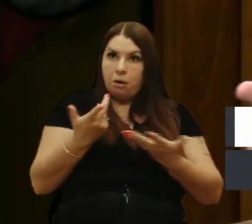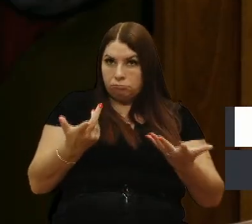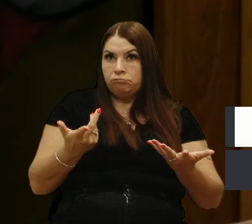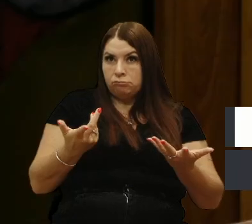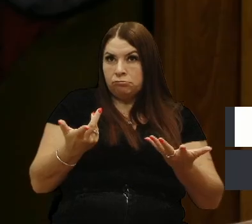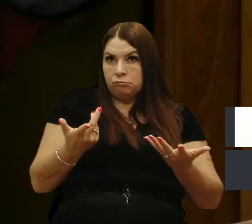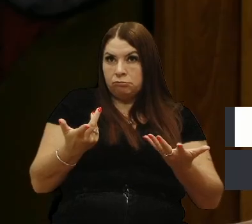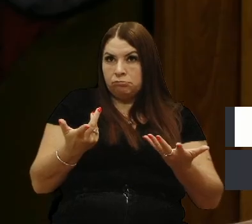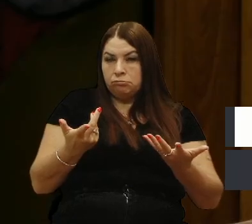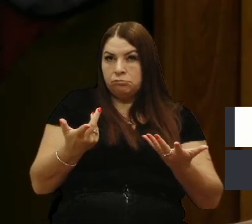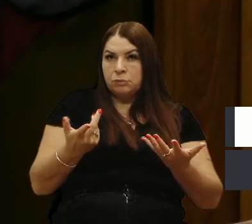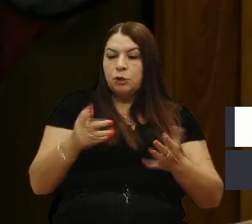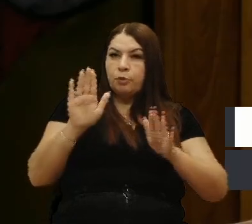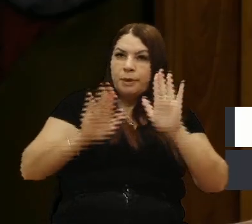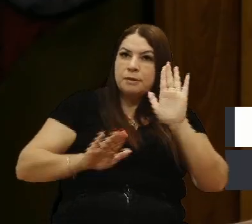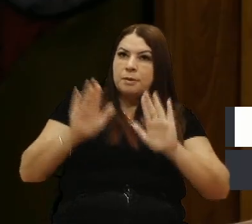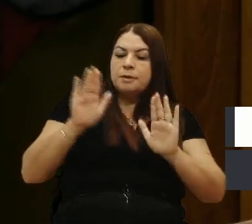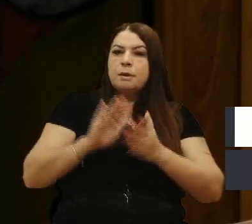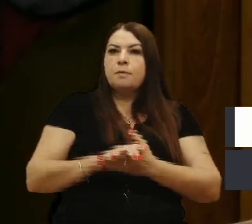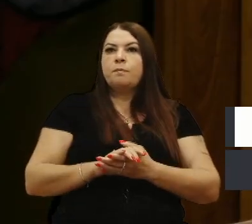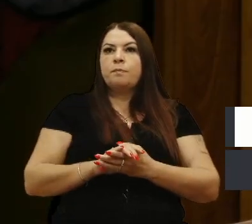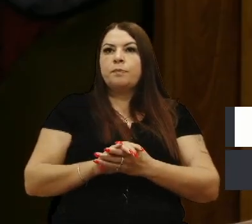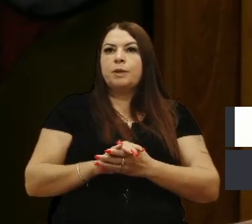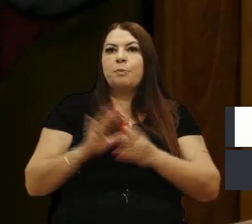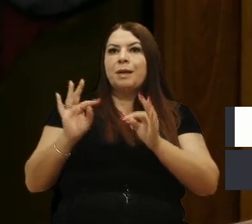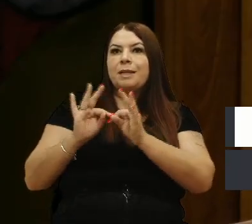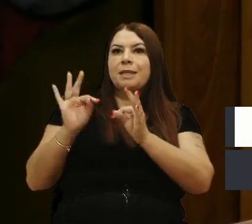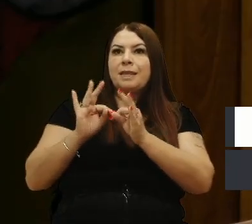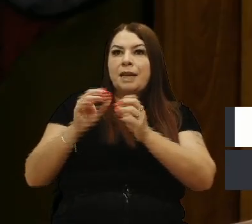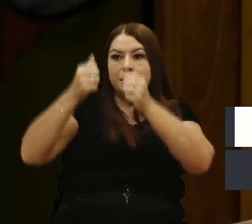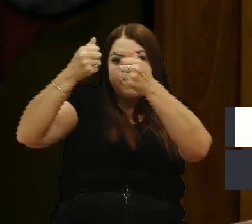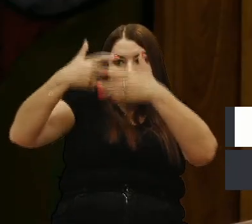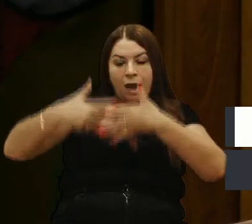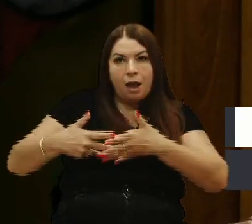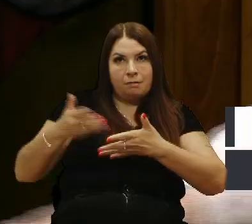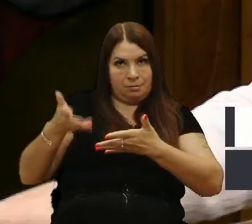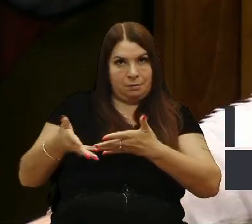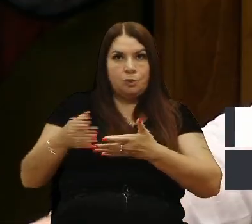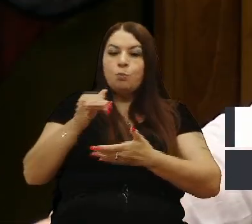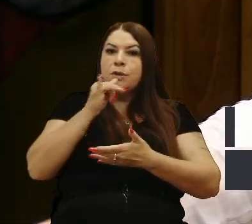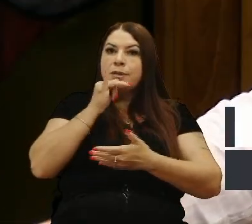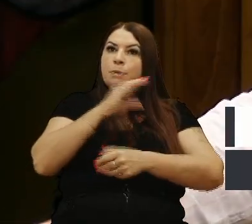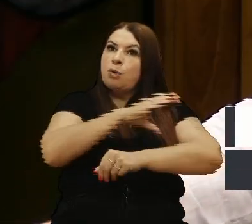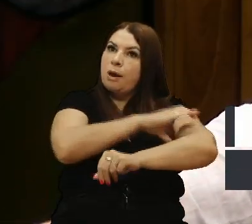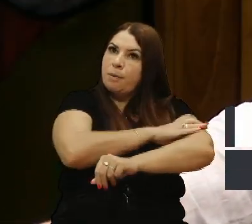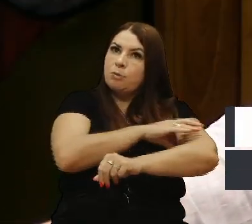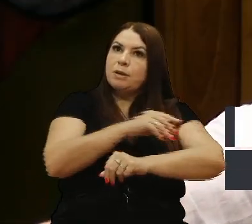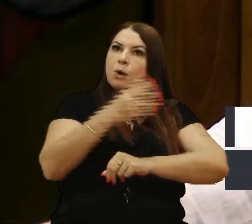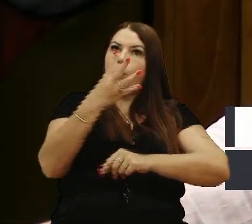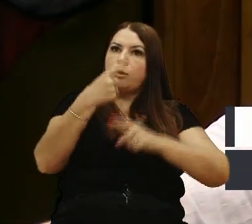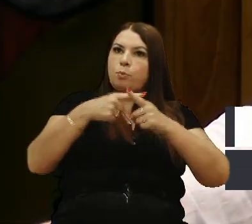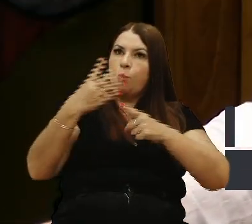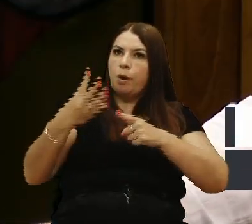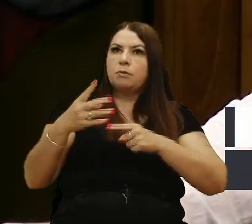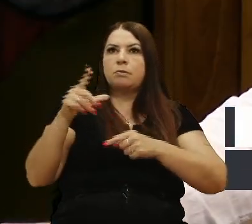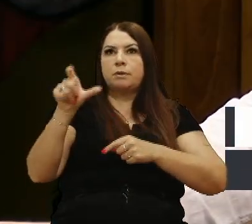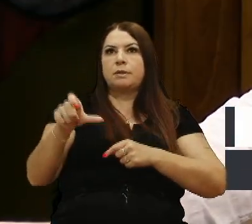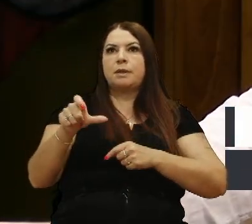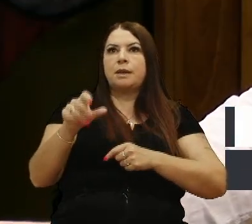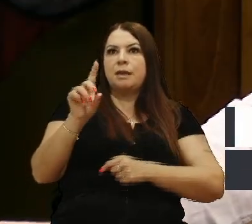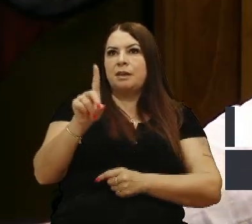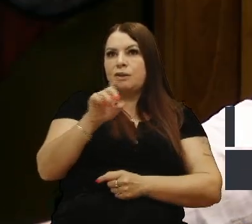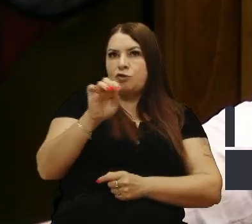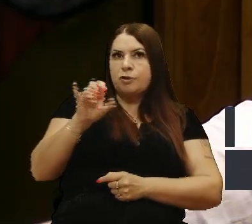através de uma licitação com uma técnica discriminada. Então, vamos supor, a caminhonete tem que ser 4x4, tem que ser a